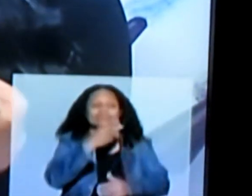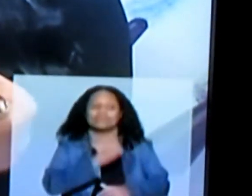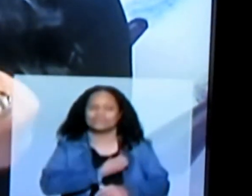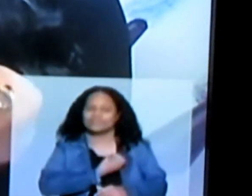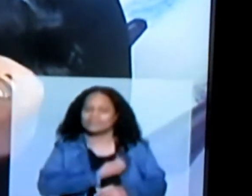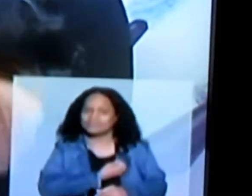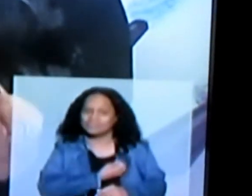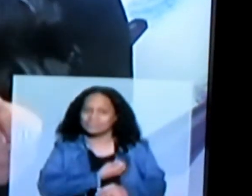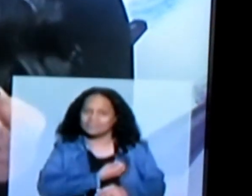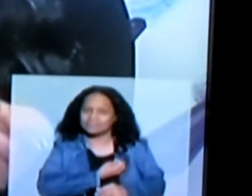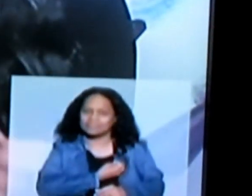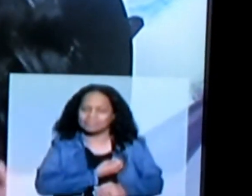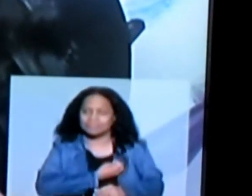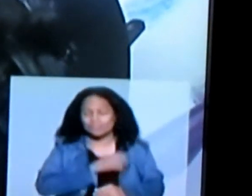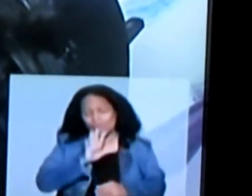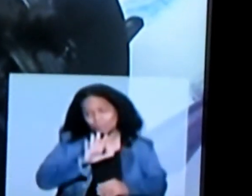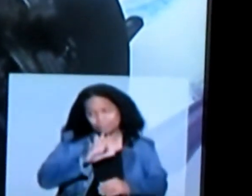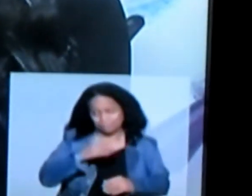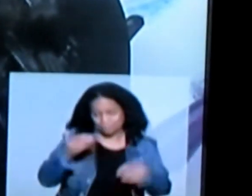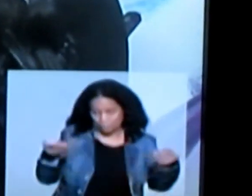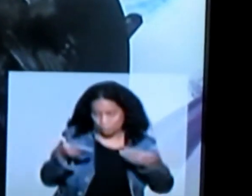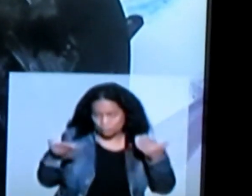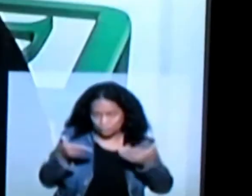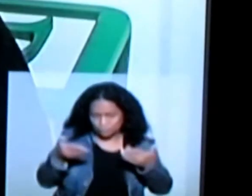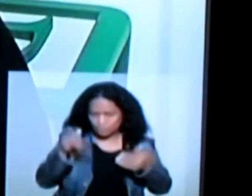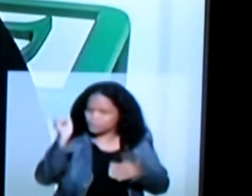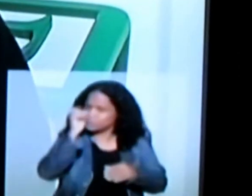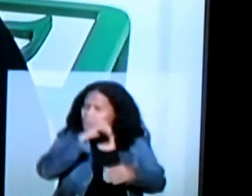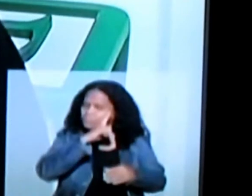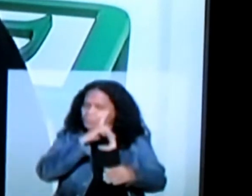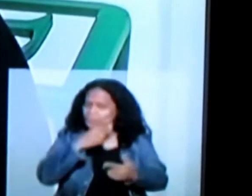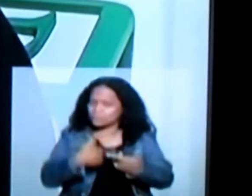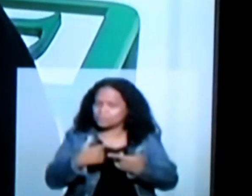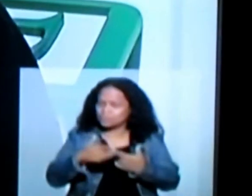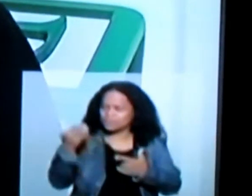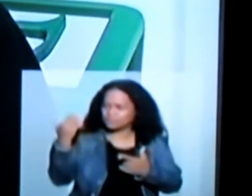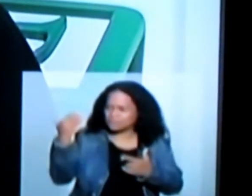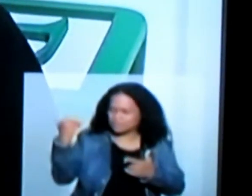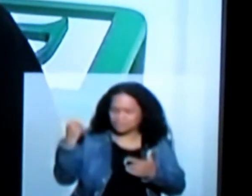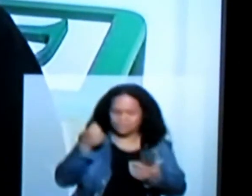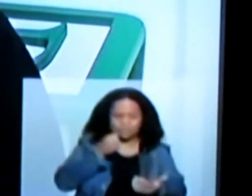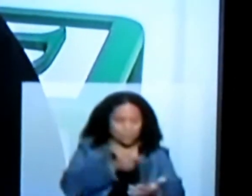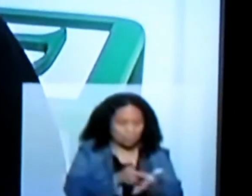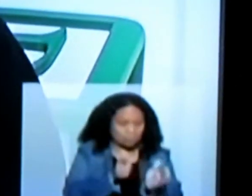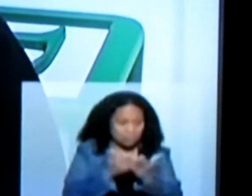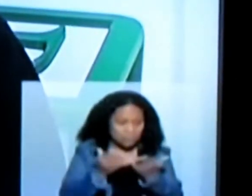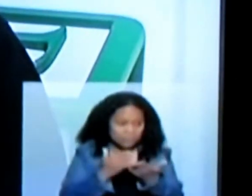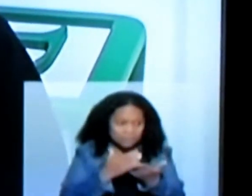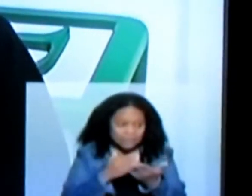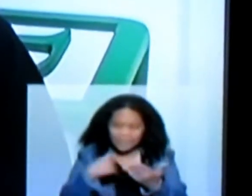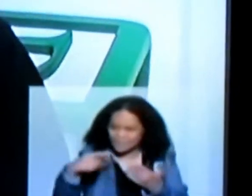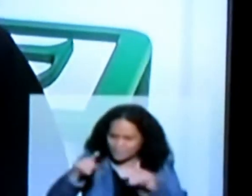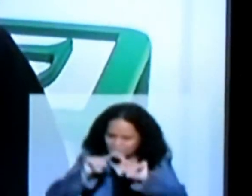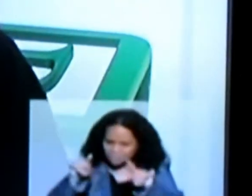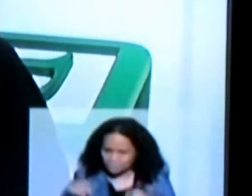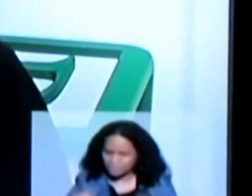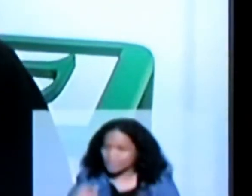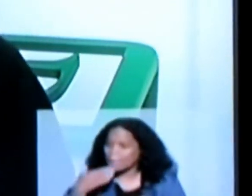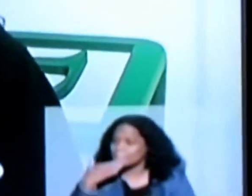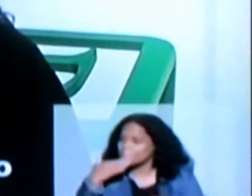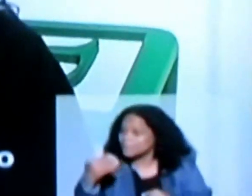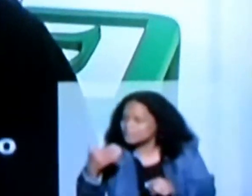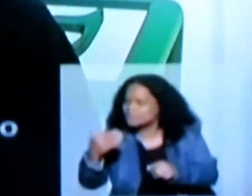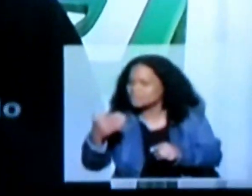que isso significa na sua vida em particular? Assim, hoje em dia é muito difícil. Antigamente, quando a pessoa queria comprar um livro e não sabia qual era, ela ia